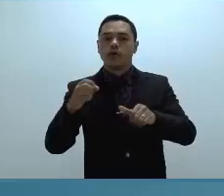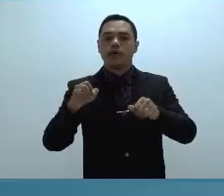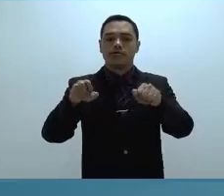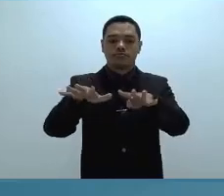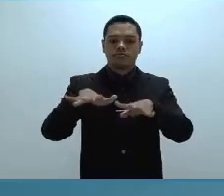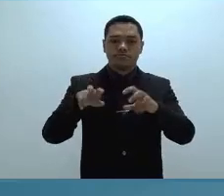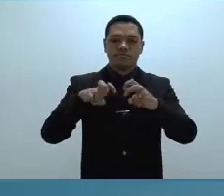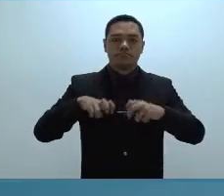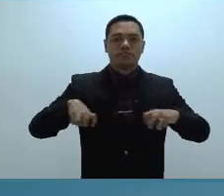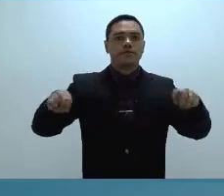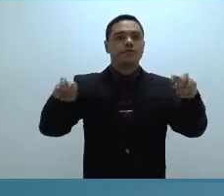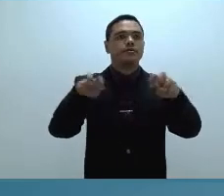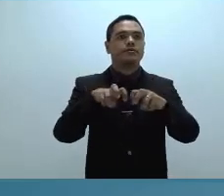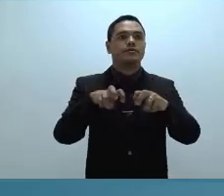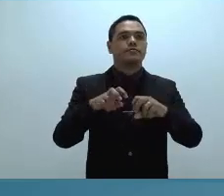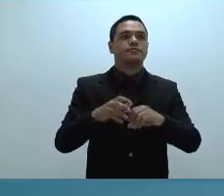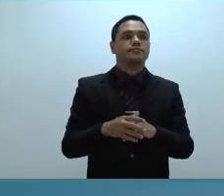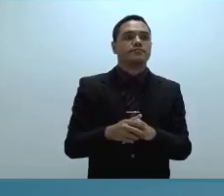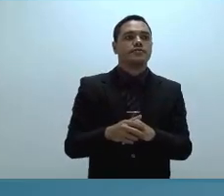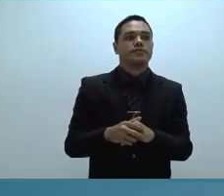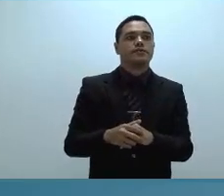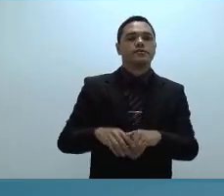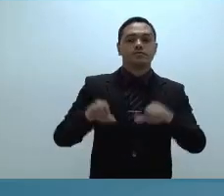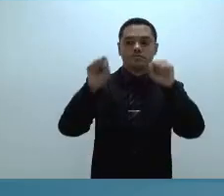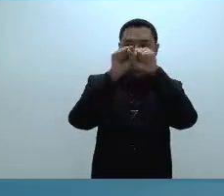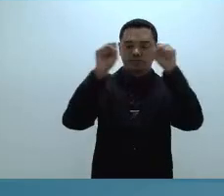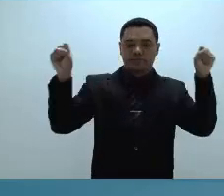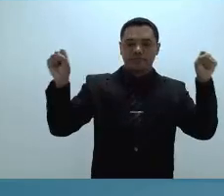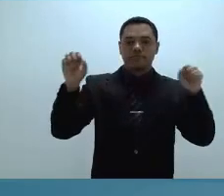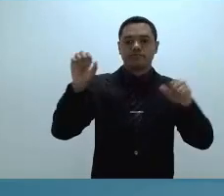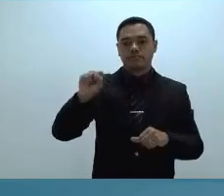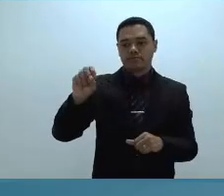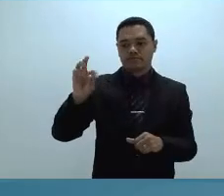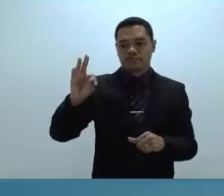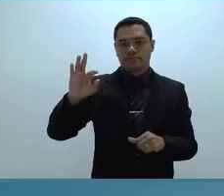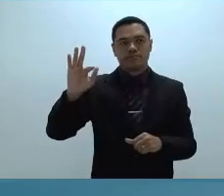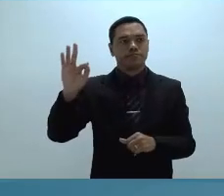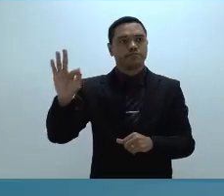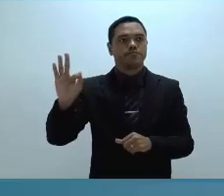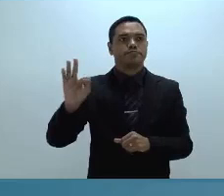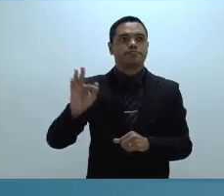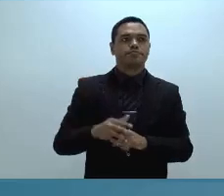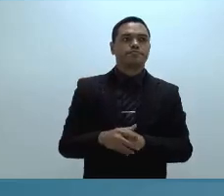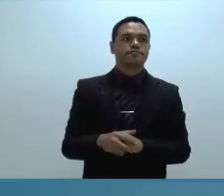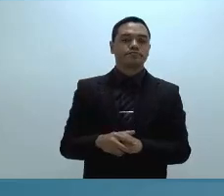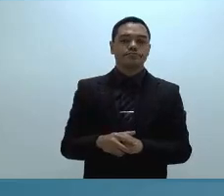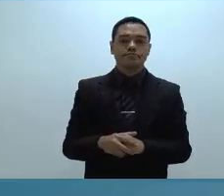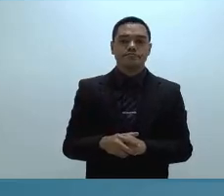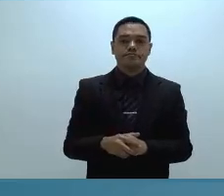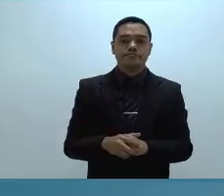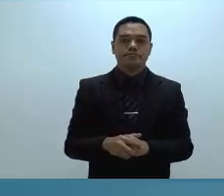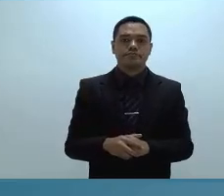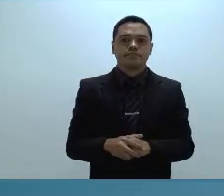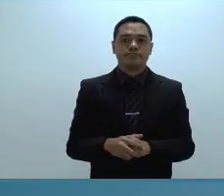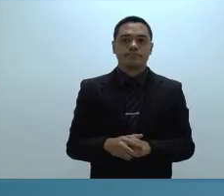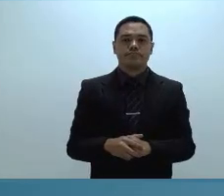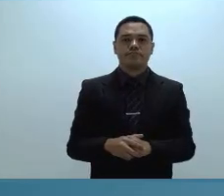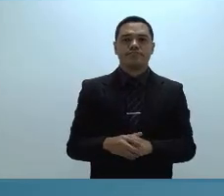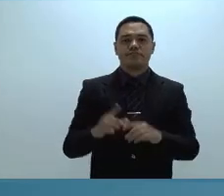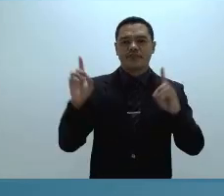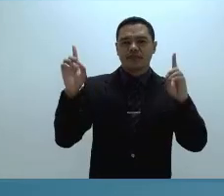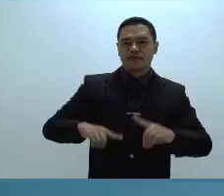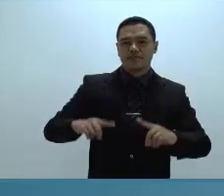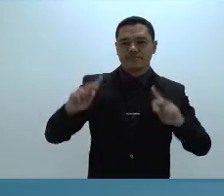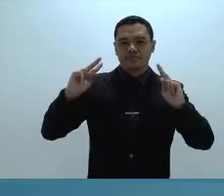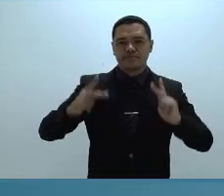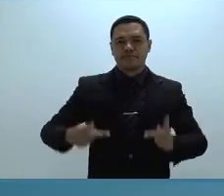do Superior Tribunal de Justiça, litígio entre particulares, questão indenizatória, título de danos morais, contrato de prestação de